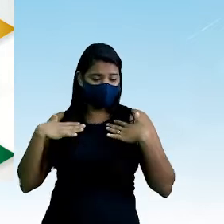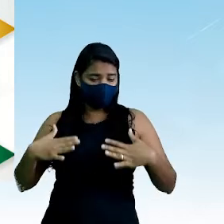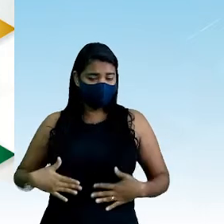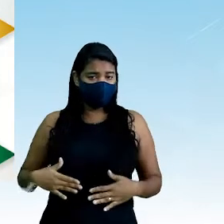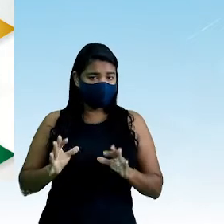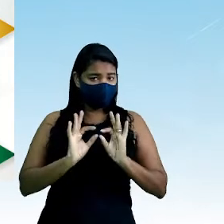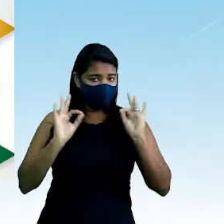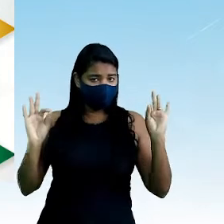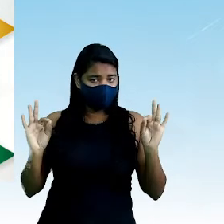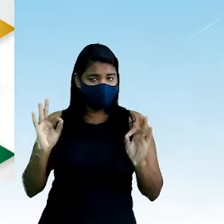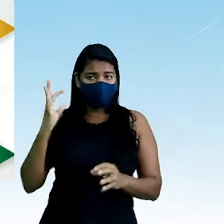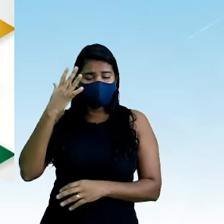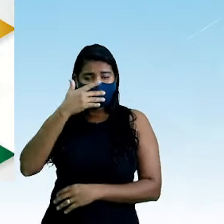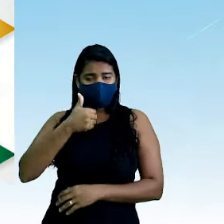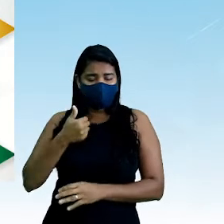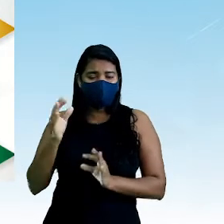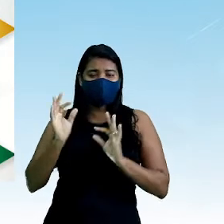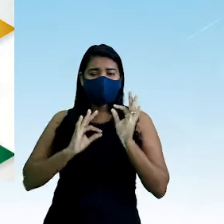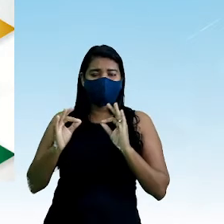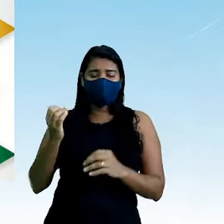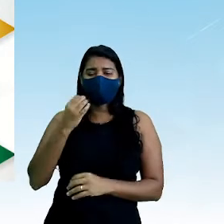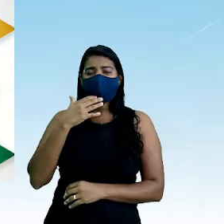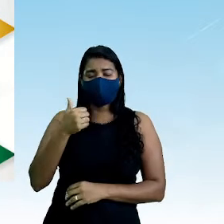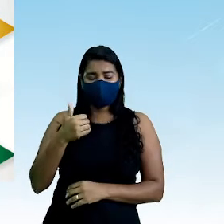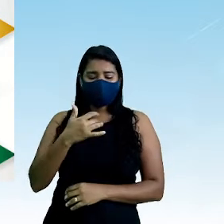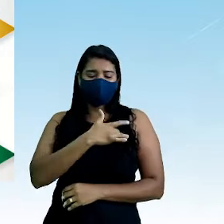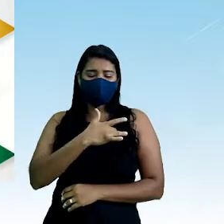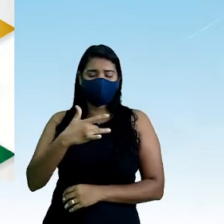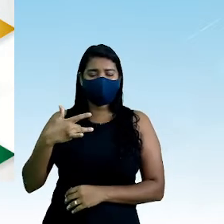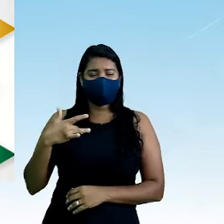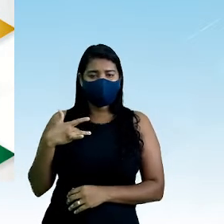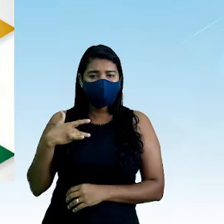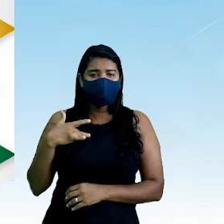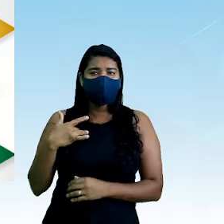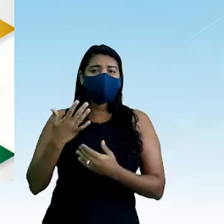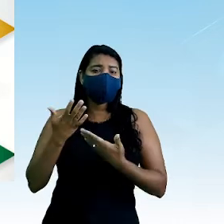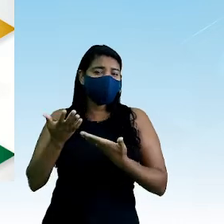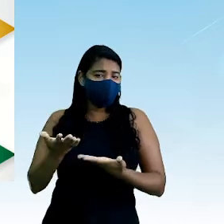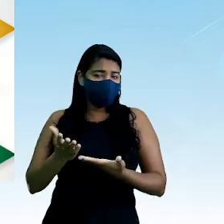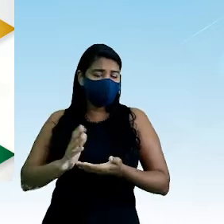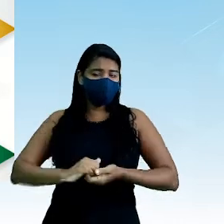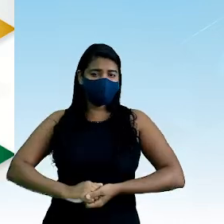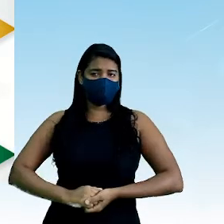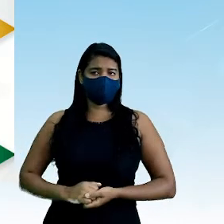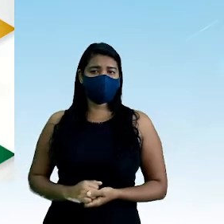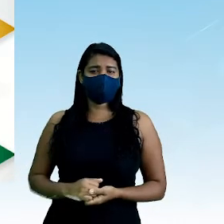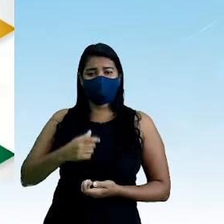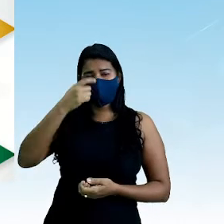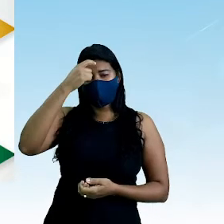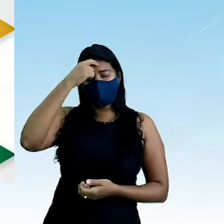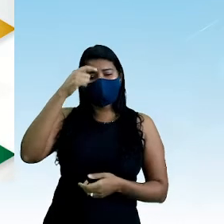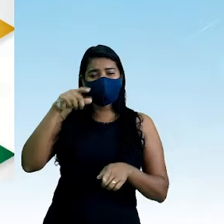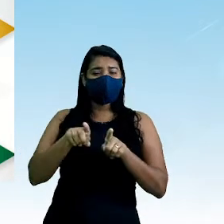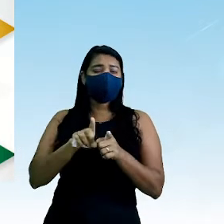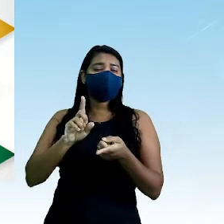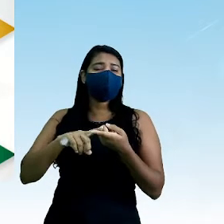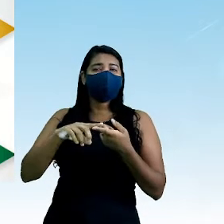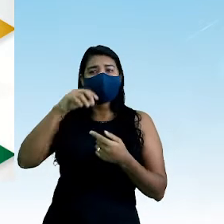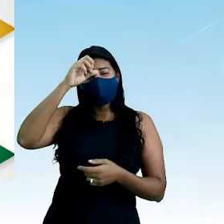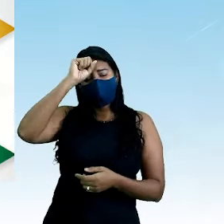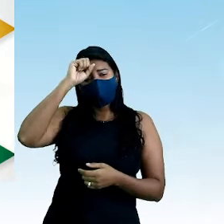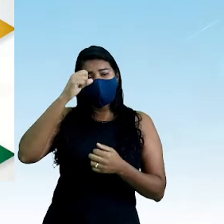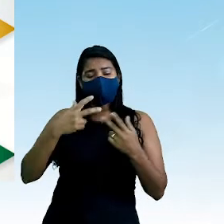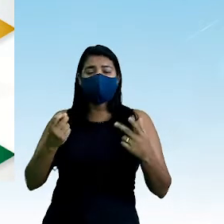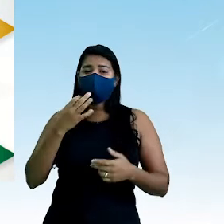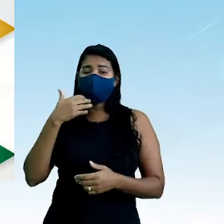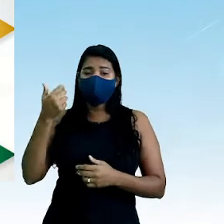vai fazer bem para a sua saúde, para para sua mente e você vai aprender uma coisa boa, porque o